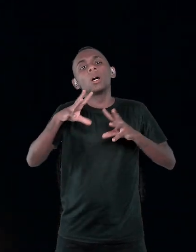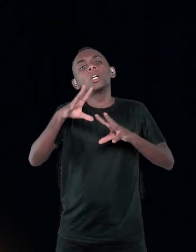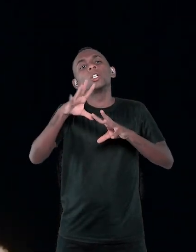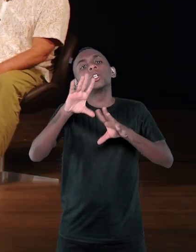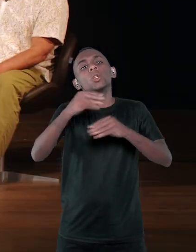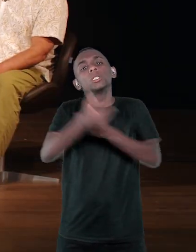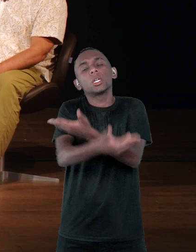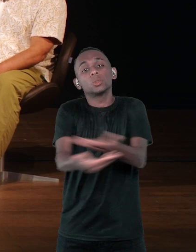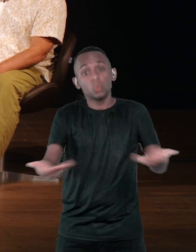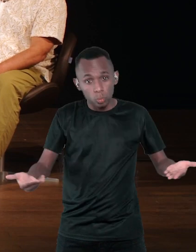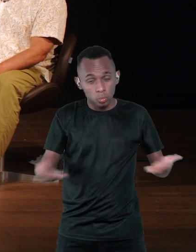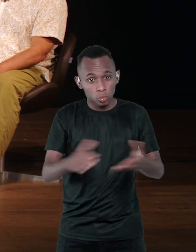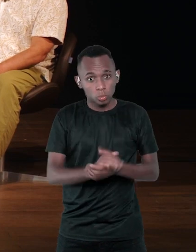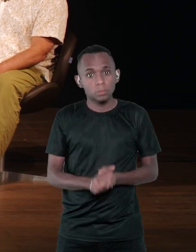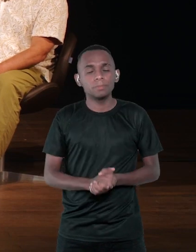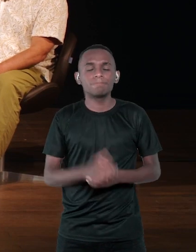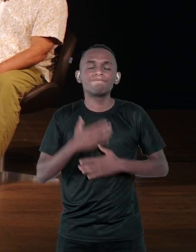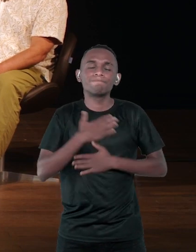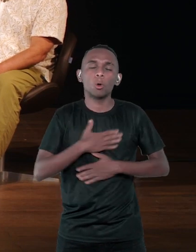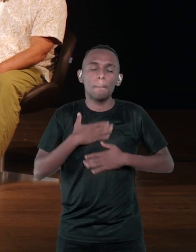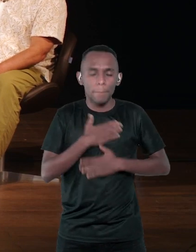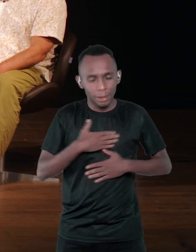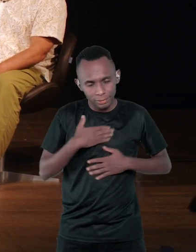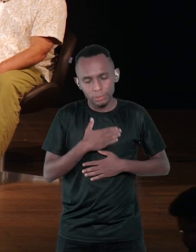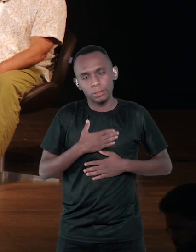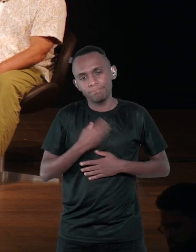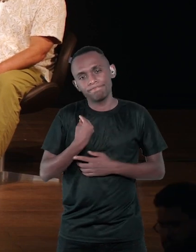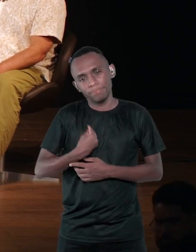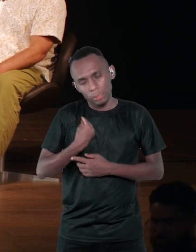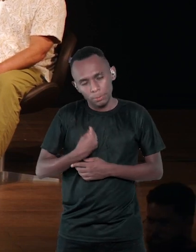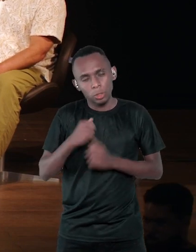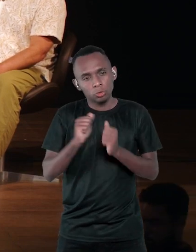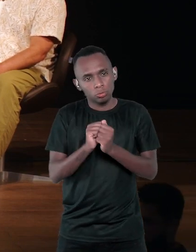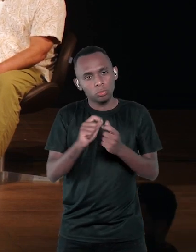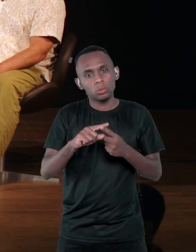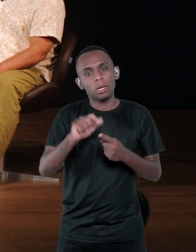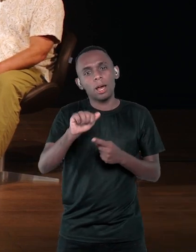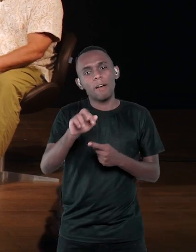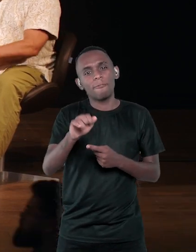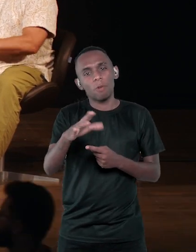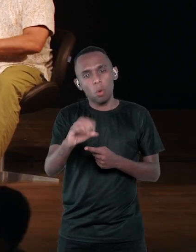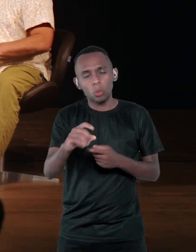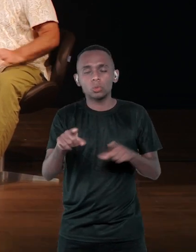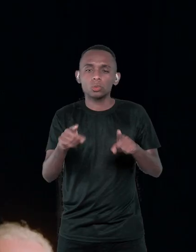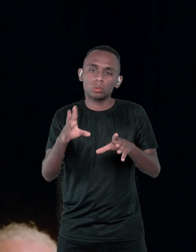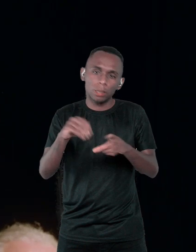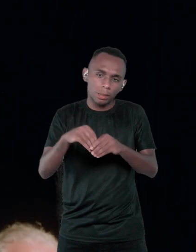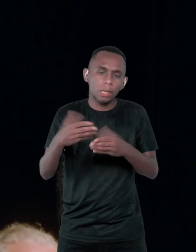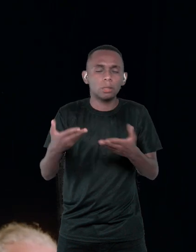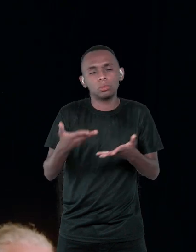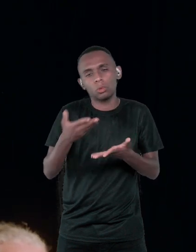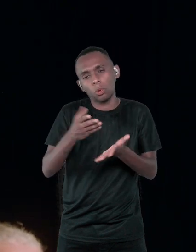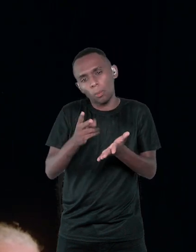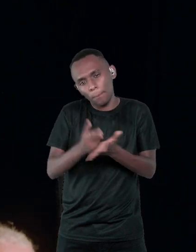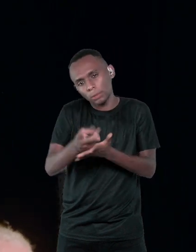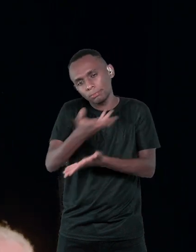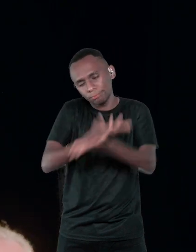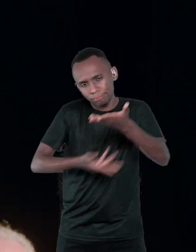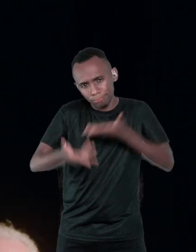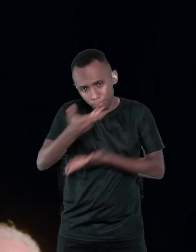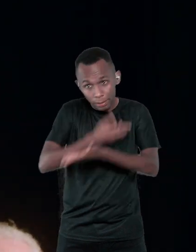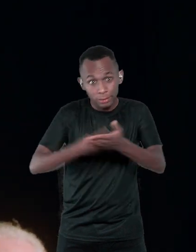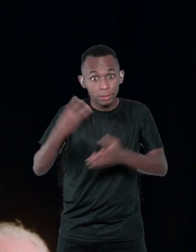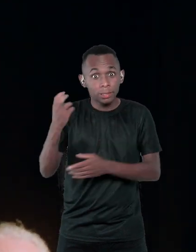todos. E prazer estar aqui, com Afonso Borges de novo, com Sempre um Papo. 37 anos de Sempre um